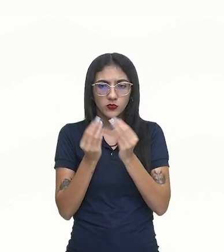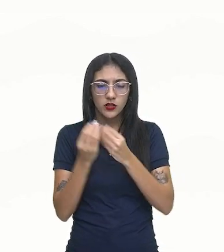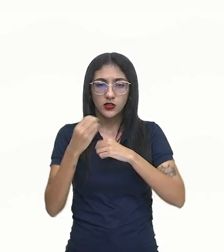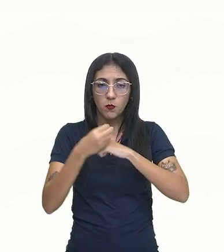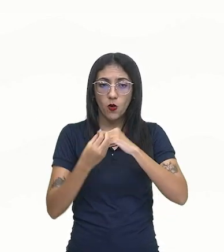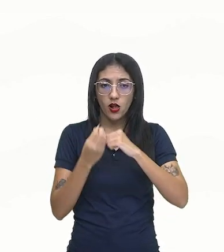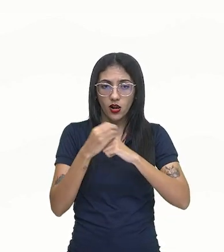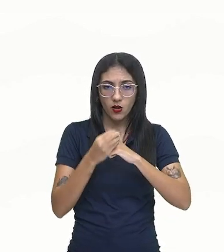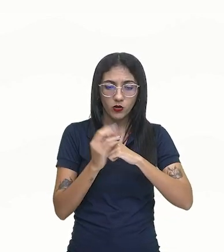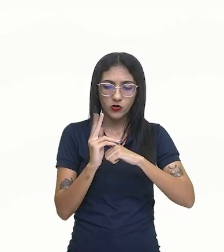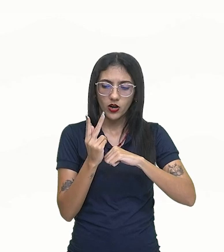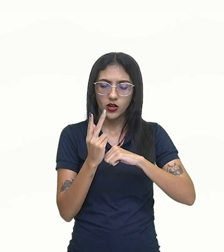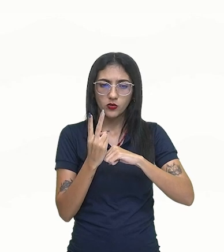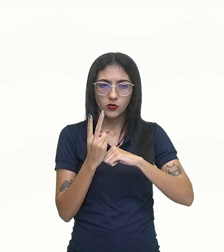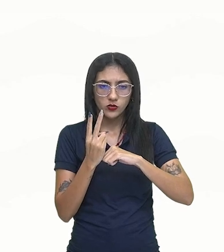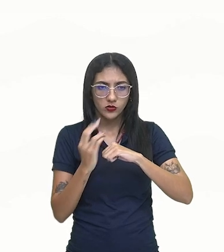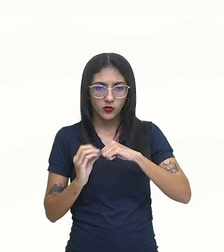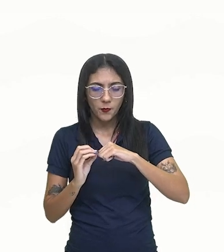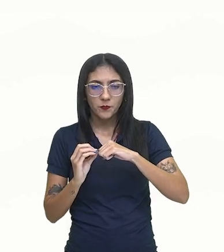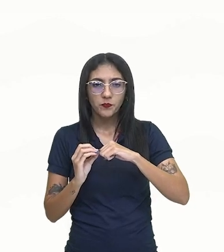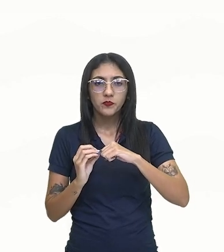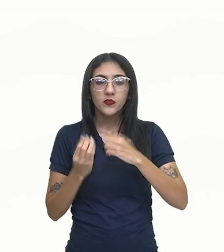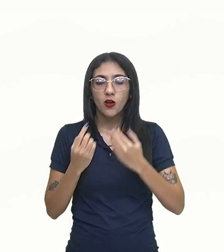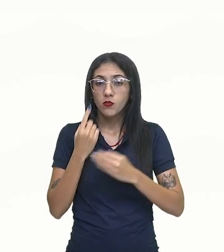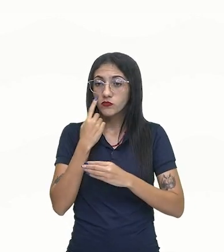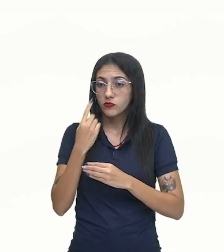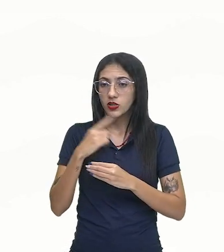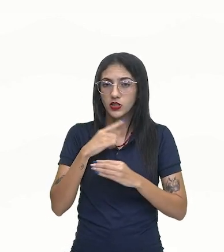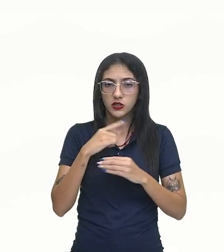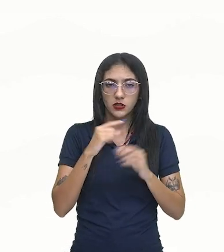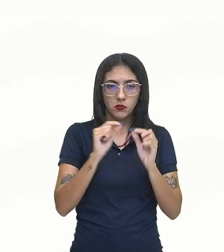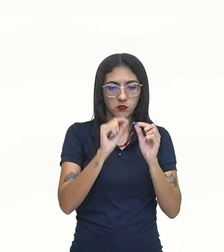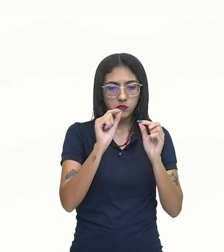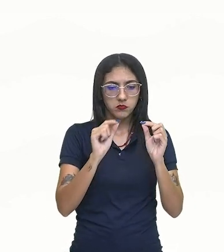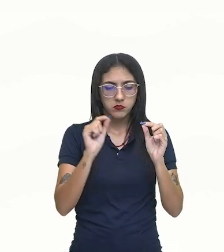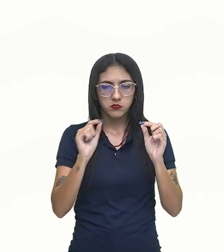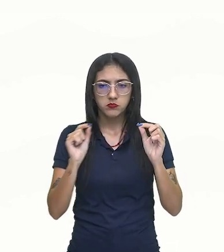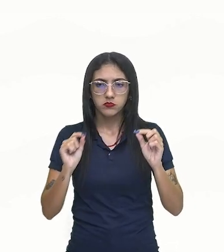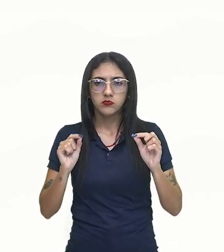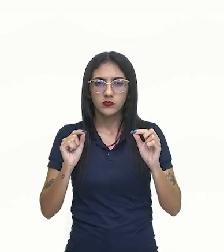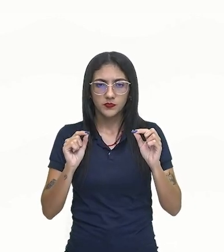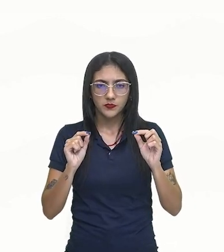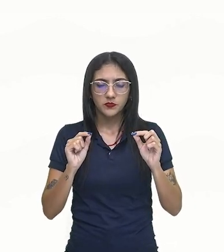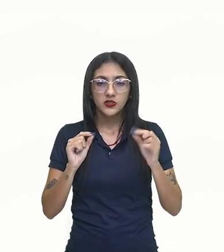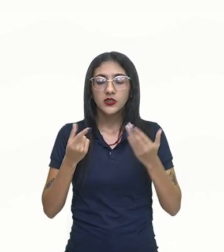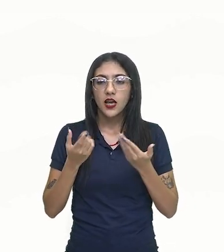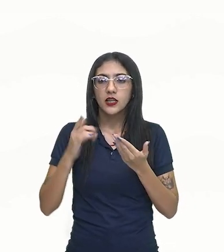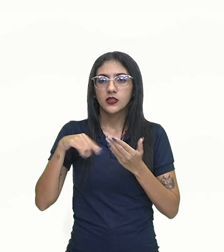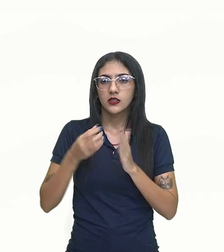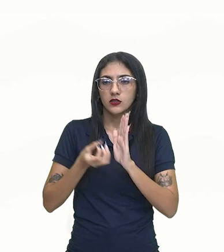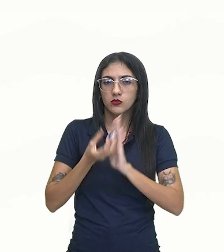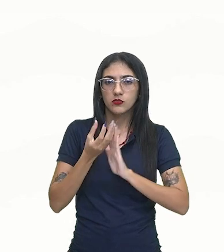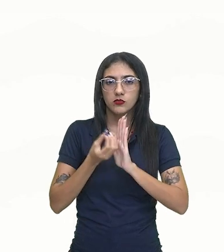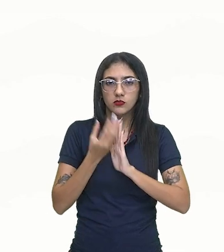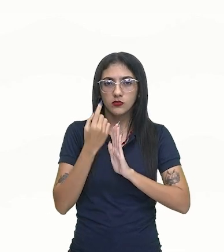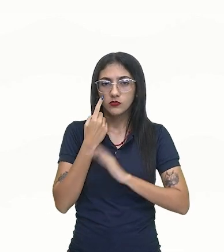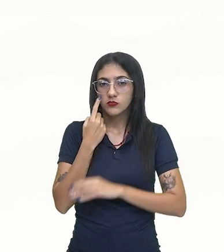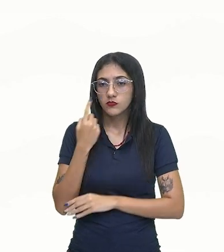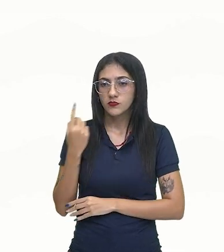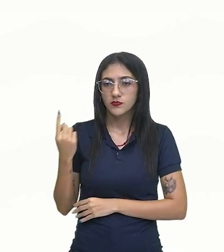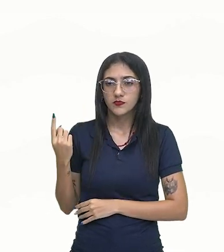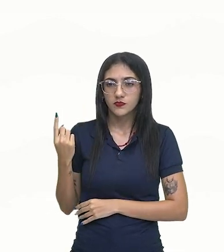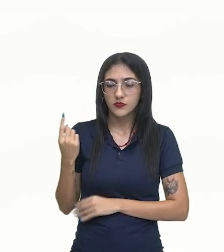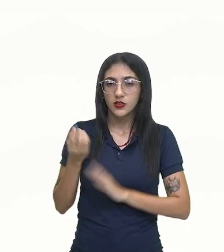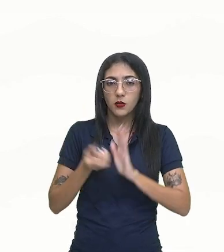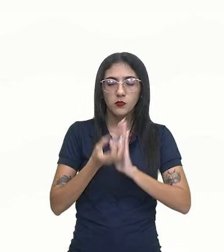liberados, eles vão passar por uma cadeia de transporte. Nesse momento aqui, vai ter a produção, esse é o saldo, né,